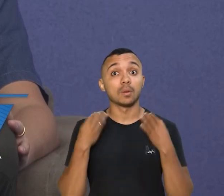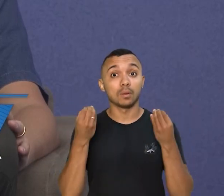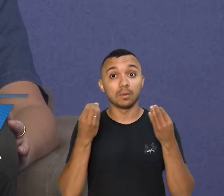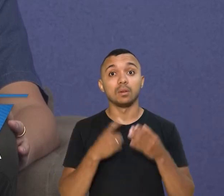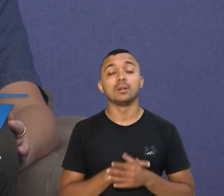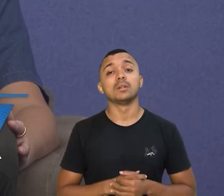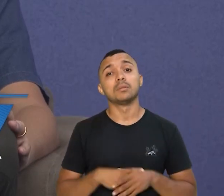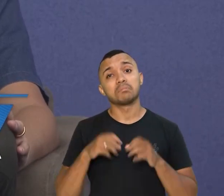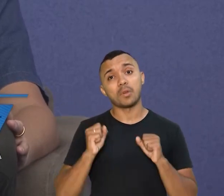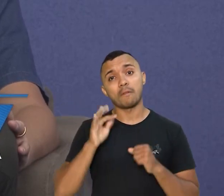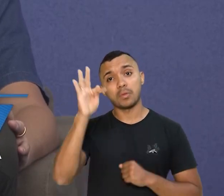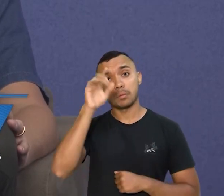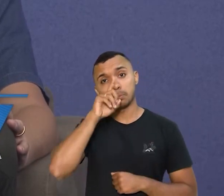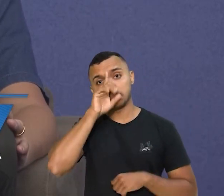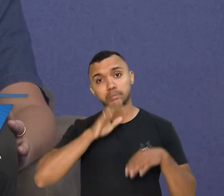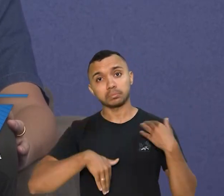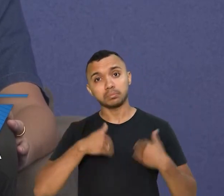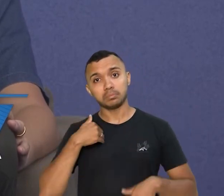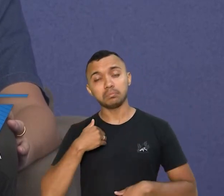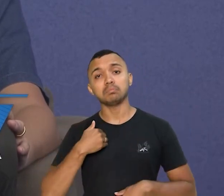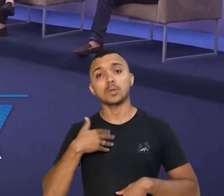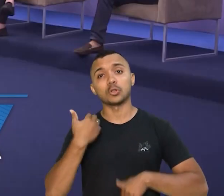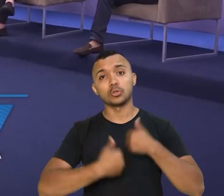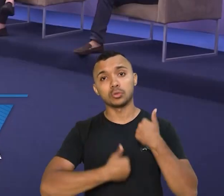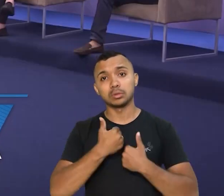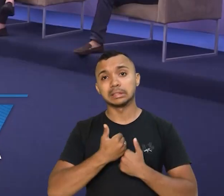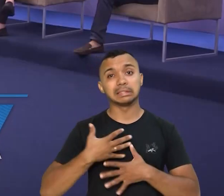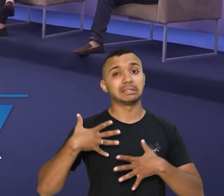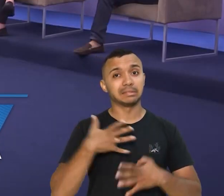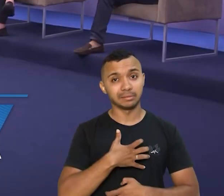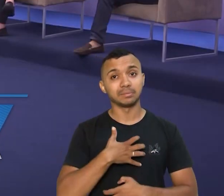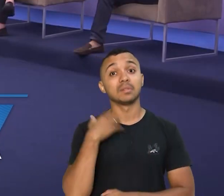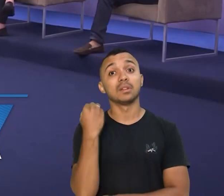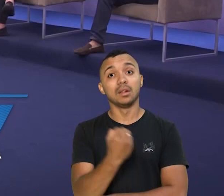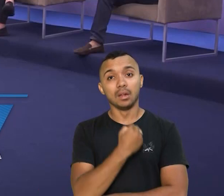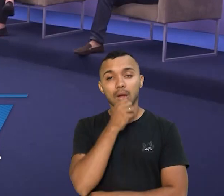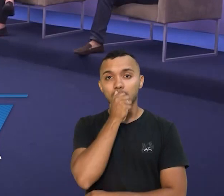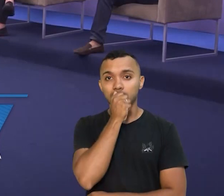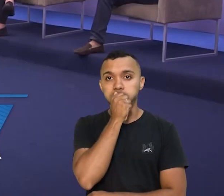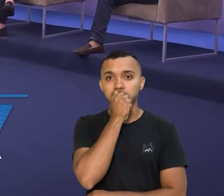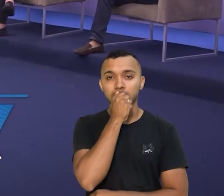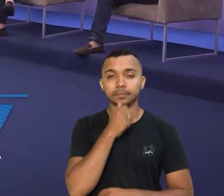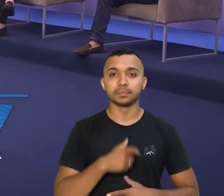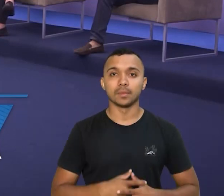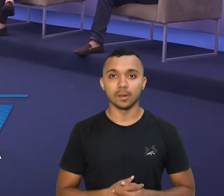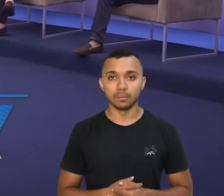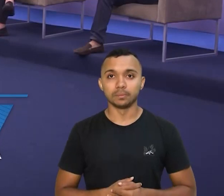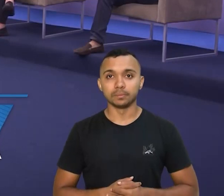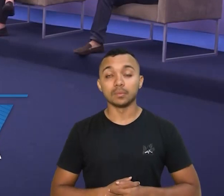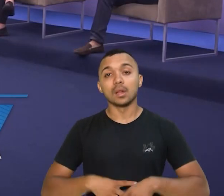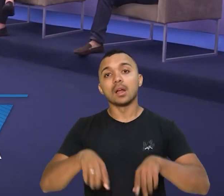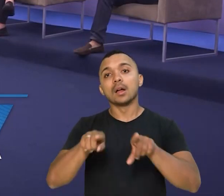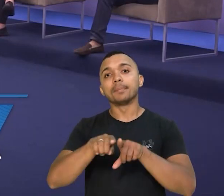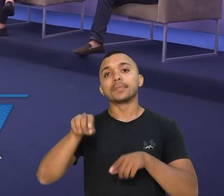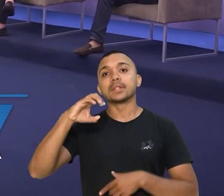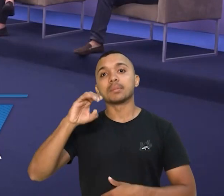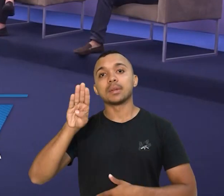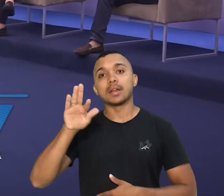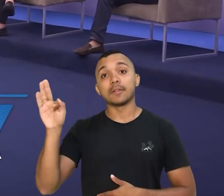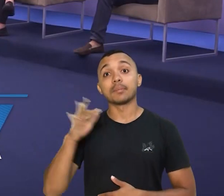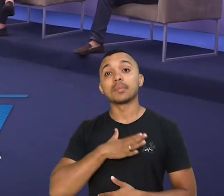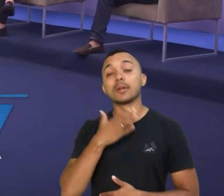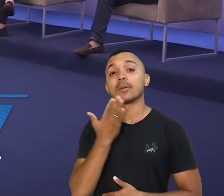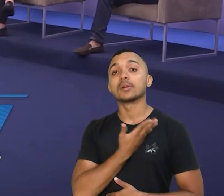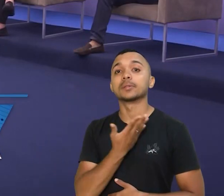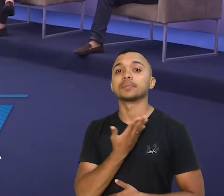sequelas horríveis para o jogador. Eu fui ouvir o Almeida Filho, que é árbitro, inclusive é consultor da CBF, e é meu amigo.